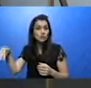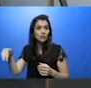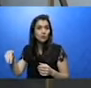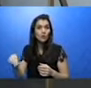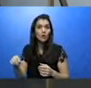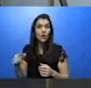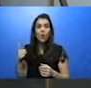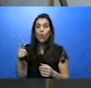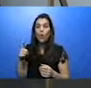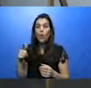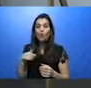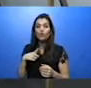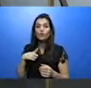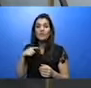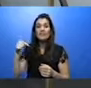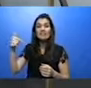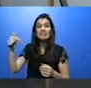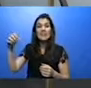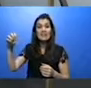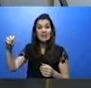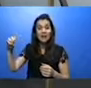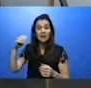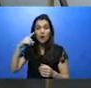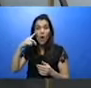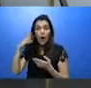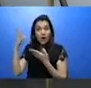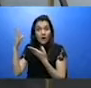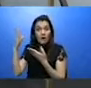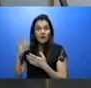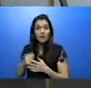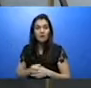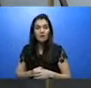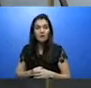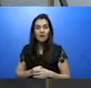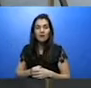corda, tem 70. Então, olha só.